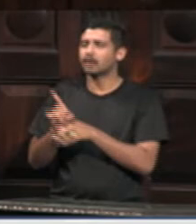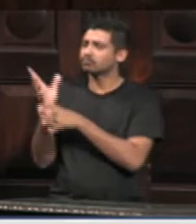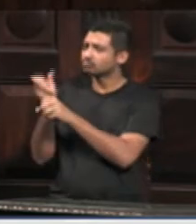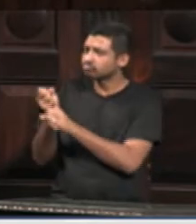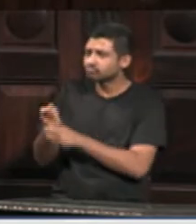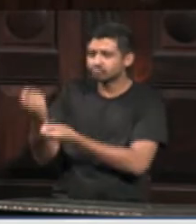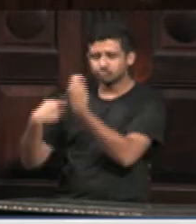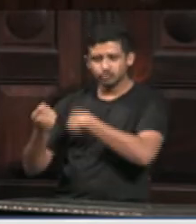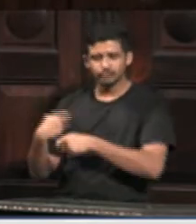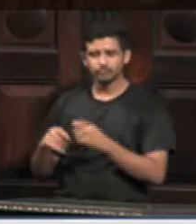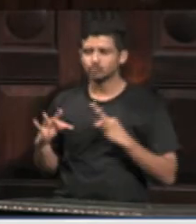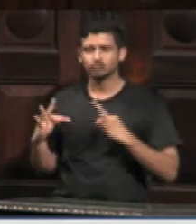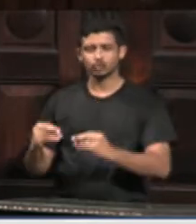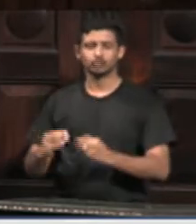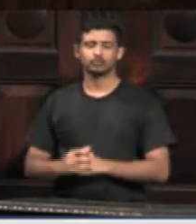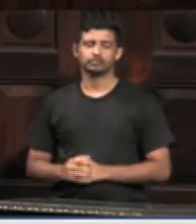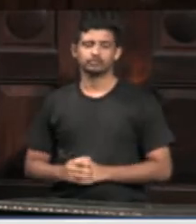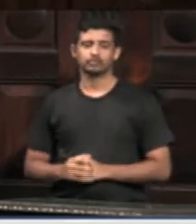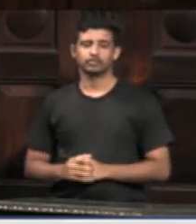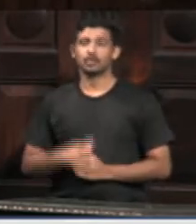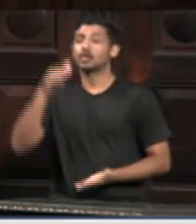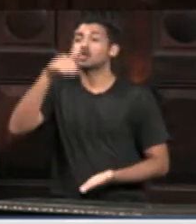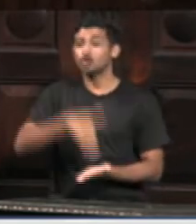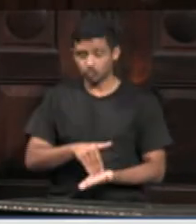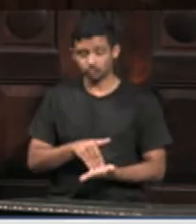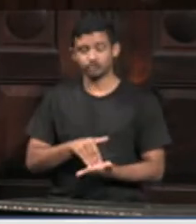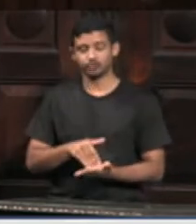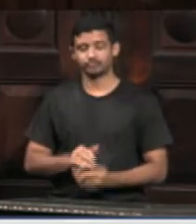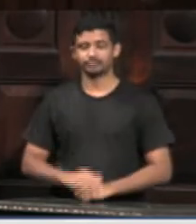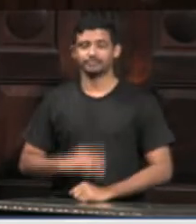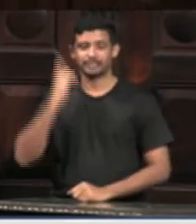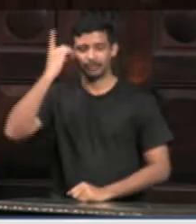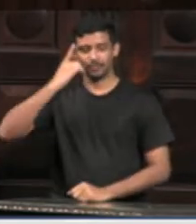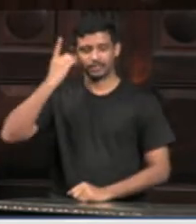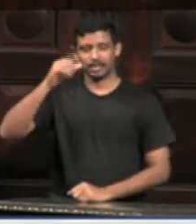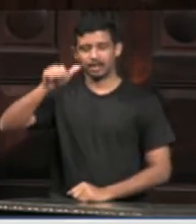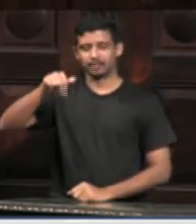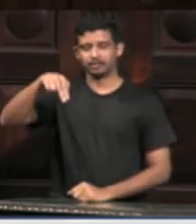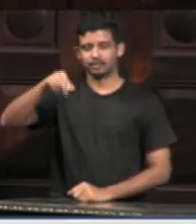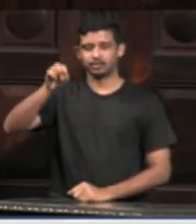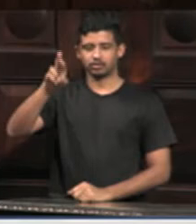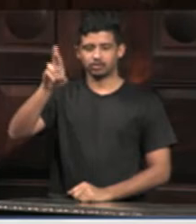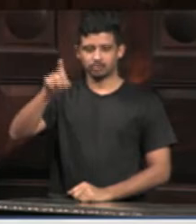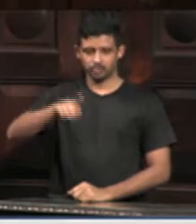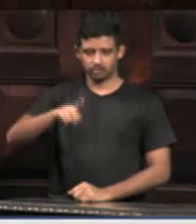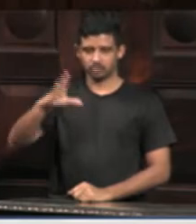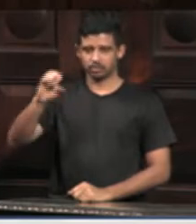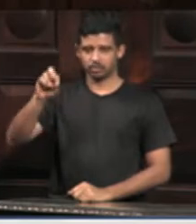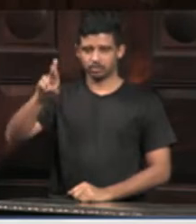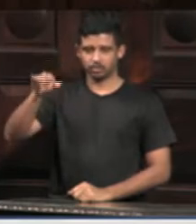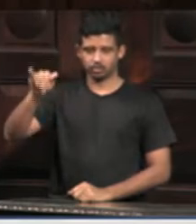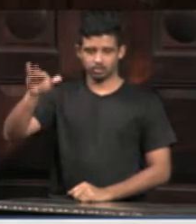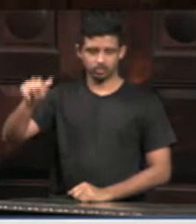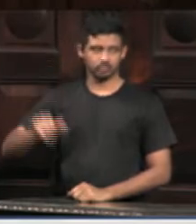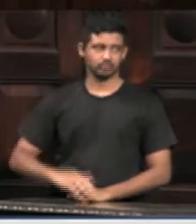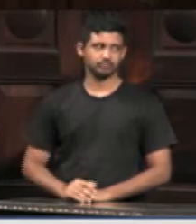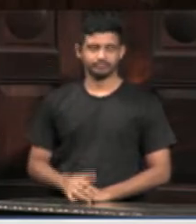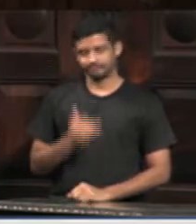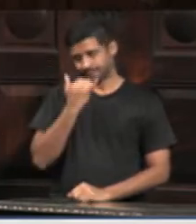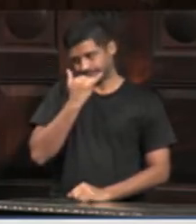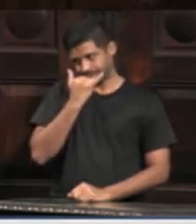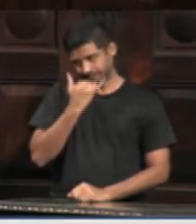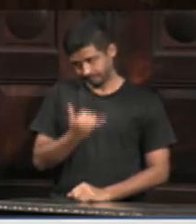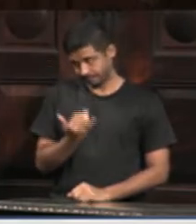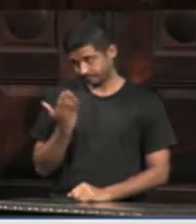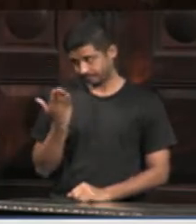públicas. E, finalmente, deputado André Correia, me perdoe, Vossa Excelência, a quem eu